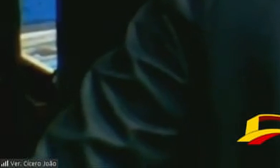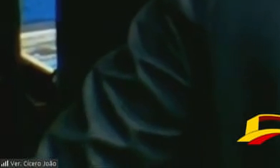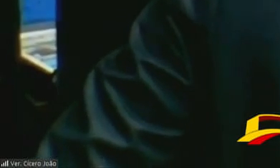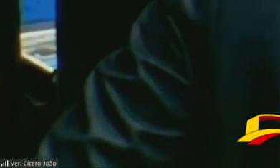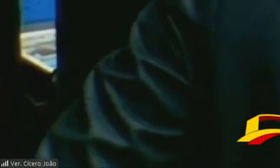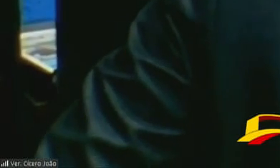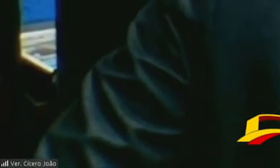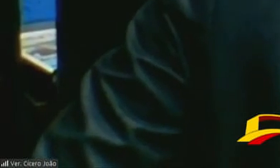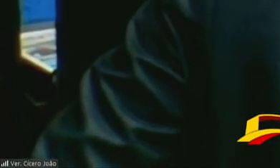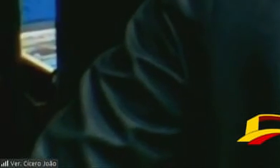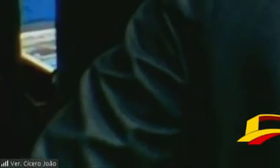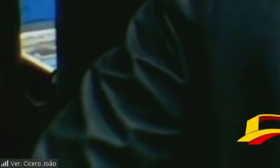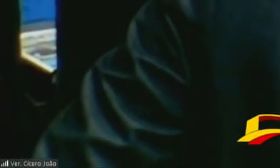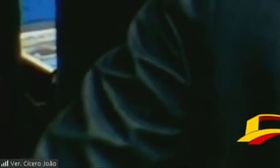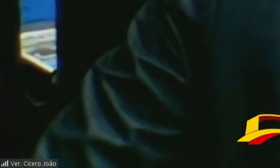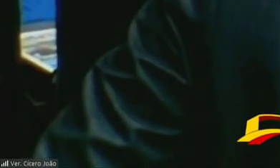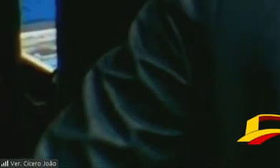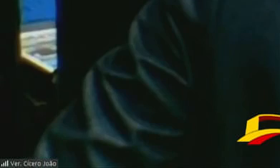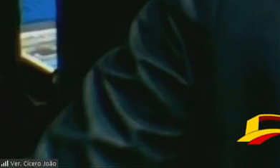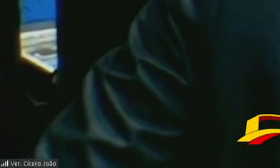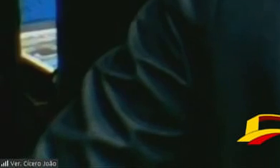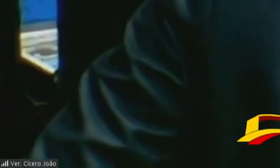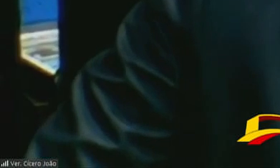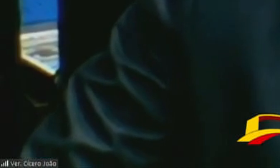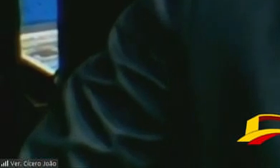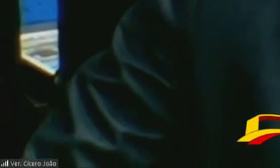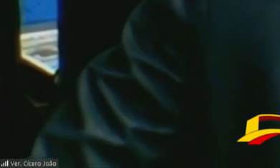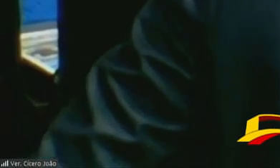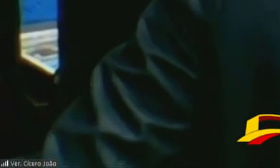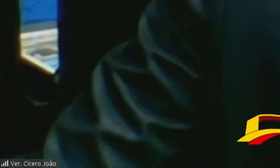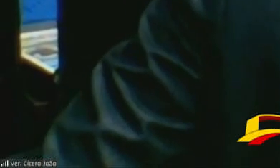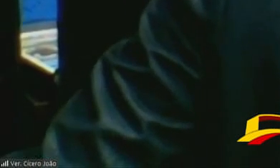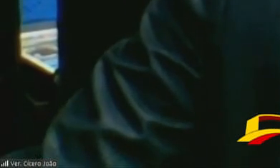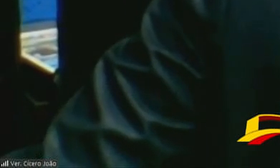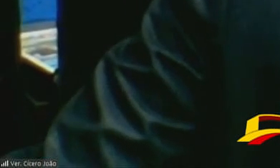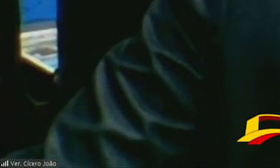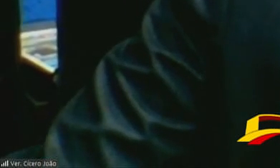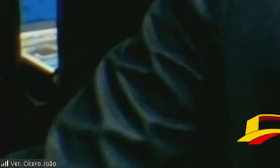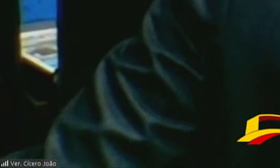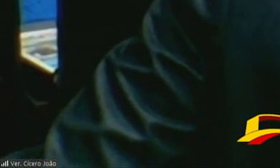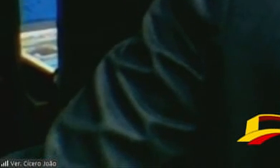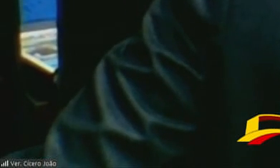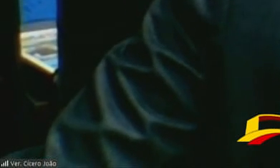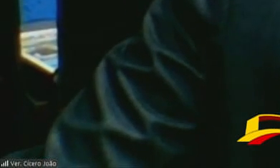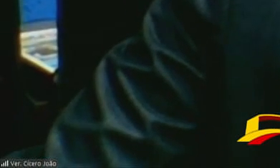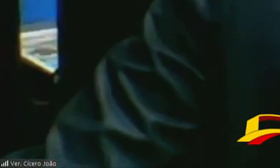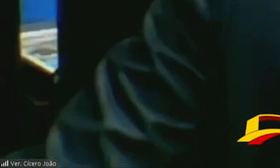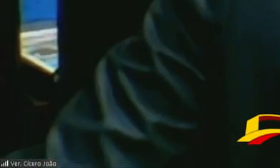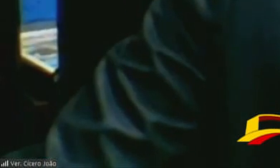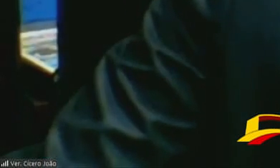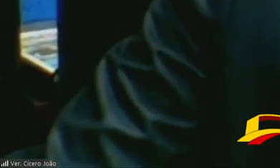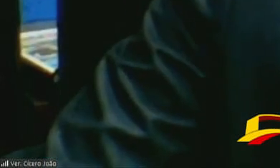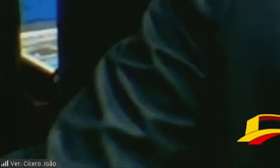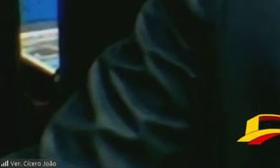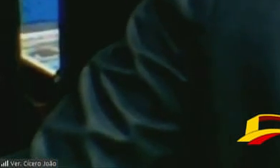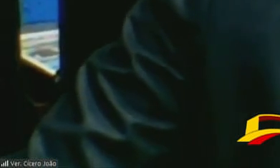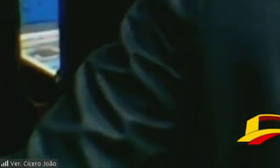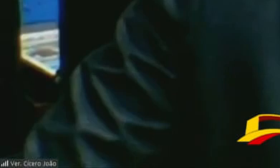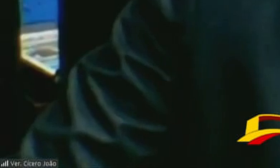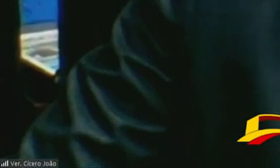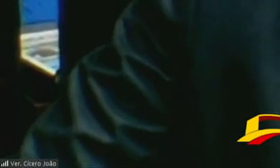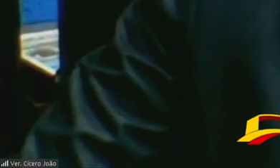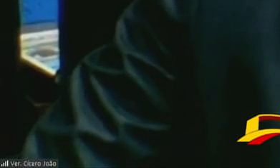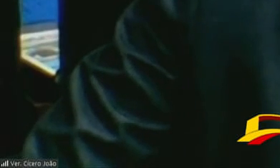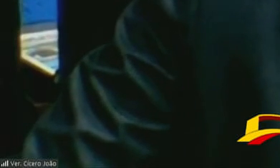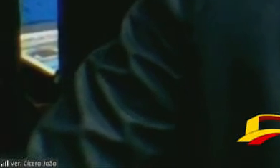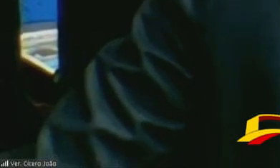precisamos também realmente, como você falou, fazer alguma forma de alguma mudança para que gere uma multa para essas pessoas. Mas para gerar uma multa,